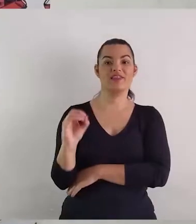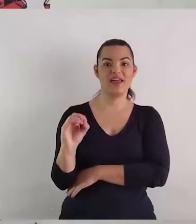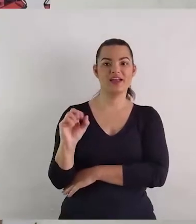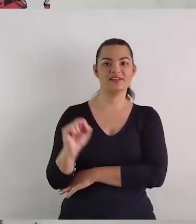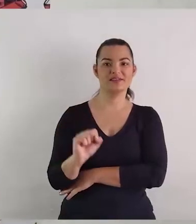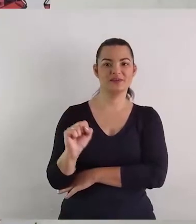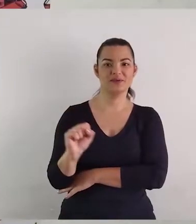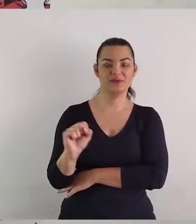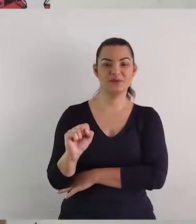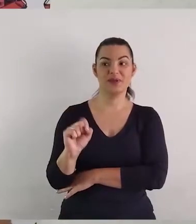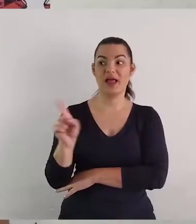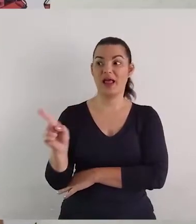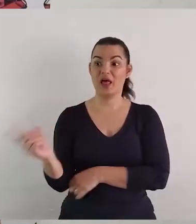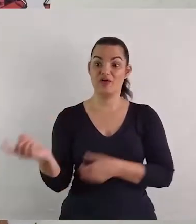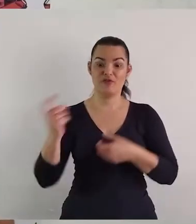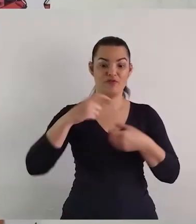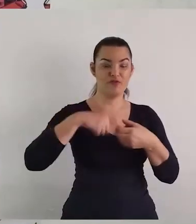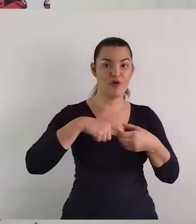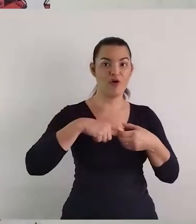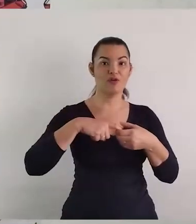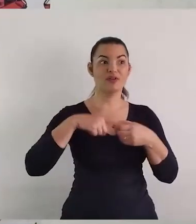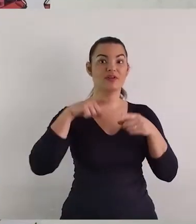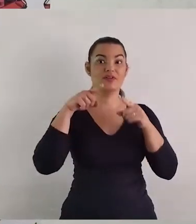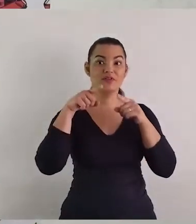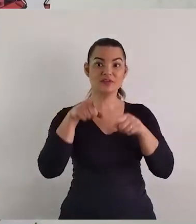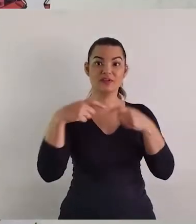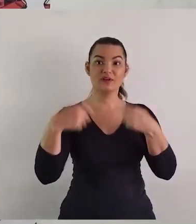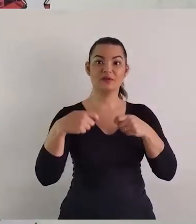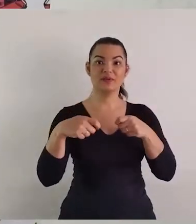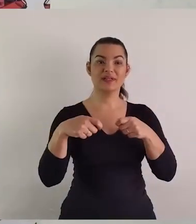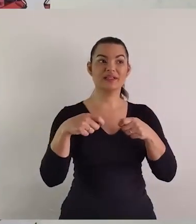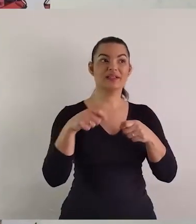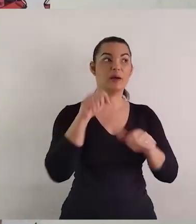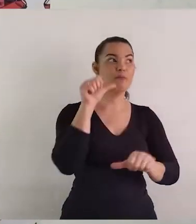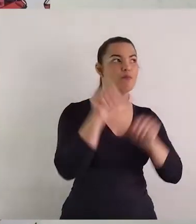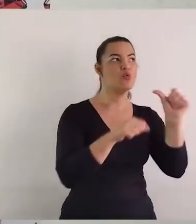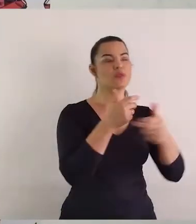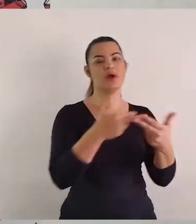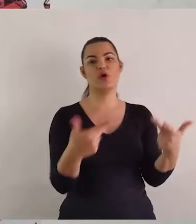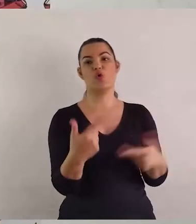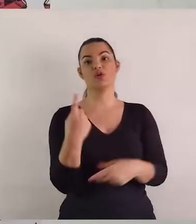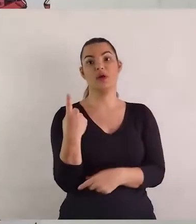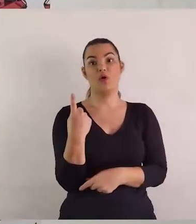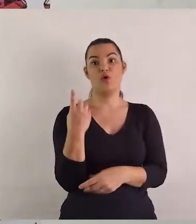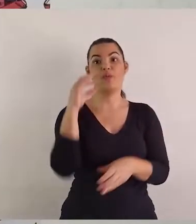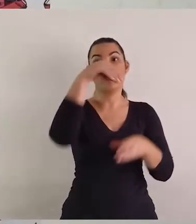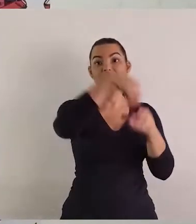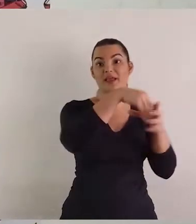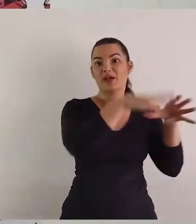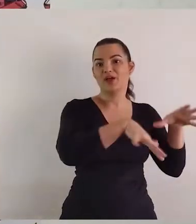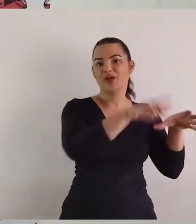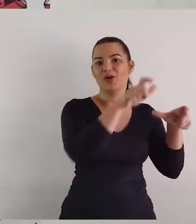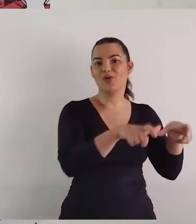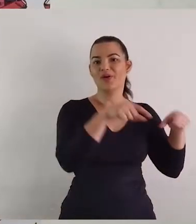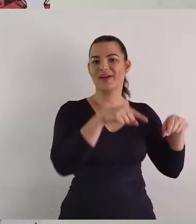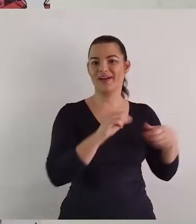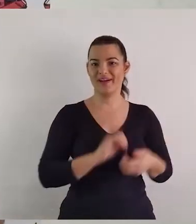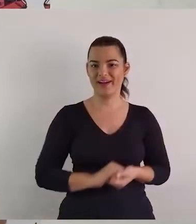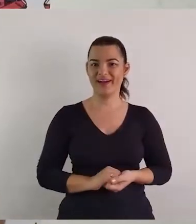E quando ela voltar, você precisa ter modificado alguma coisa ali naquele